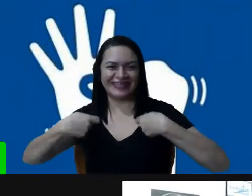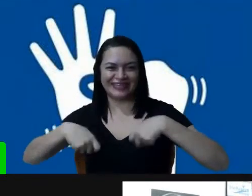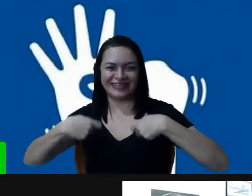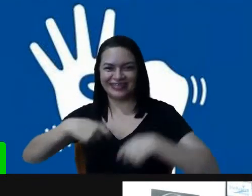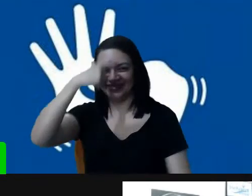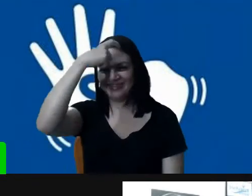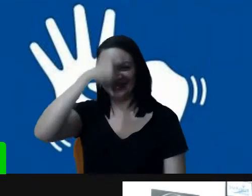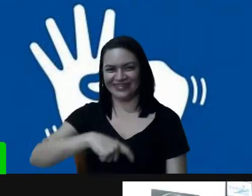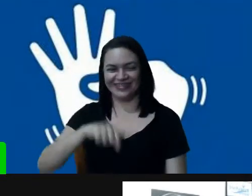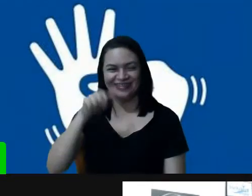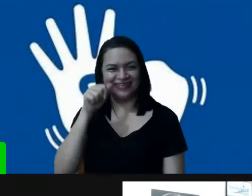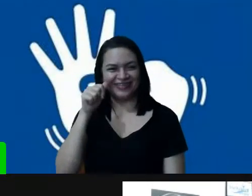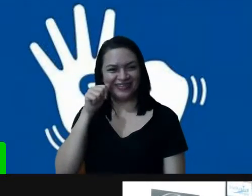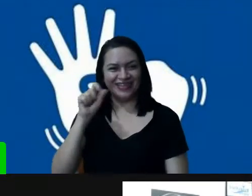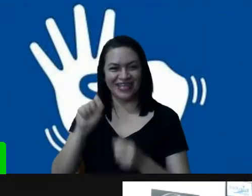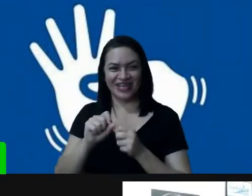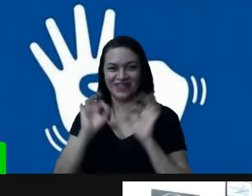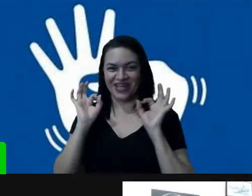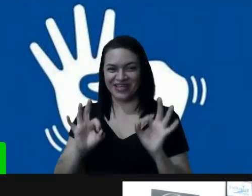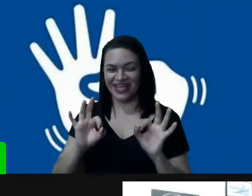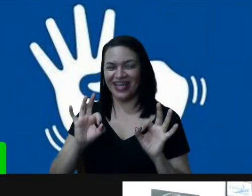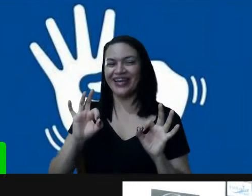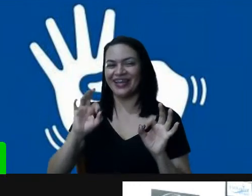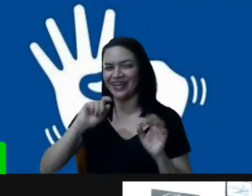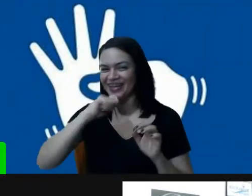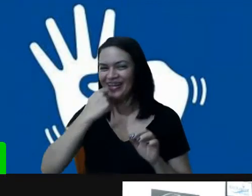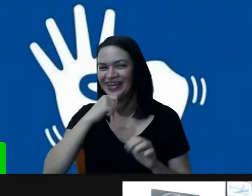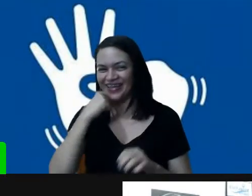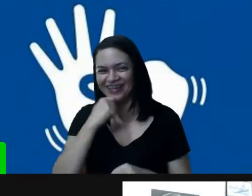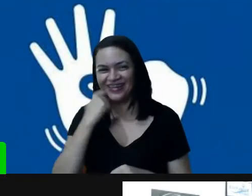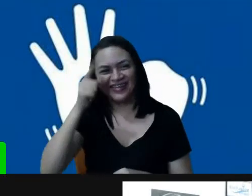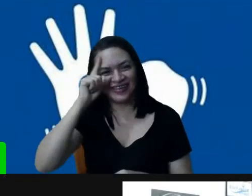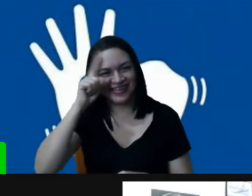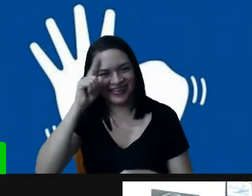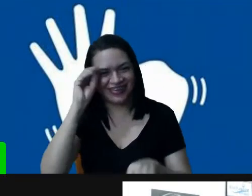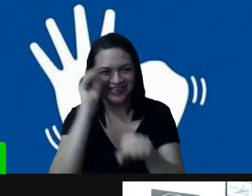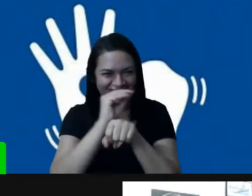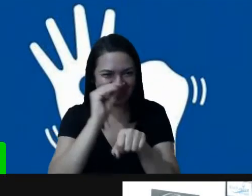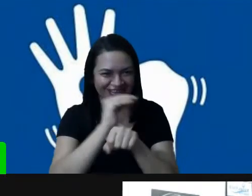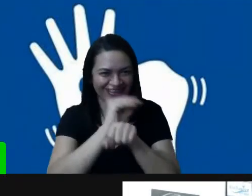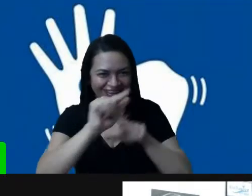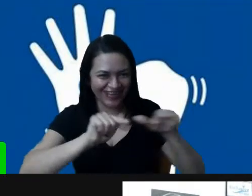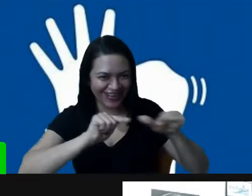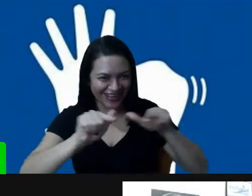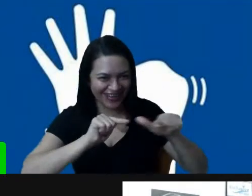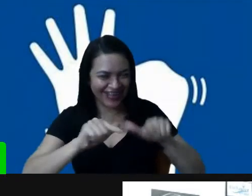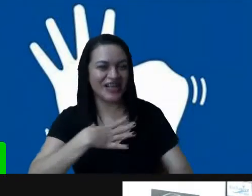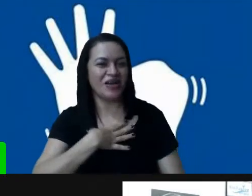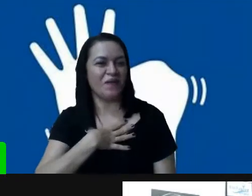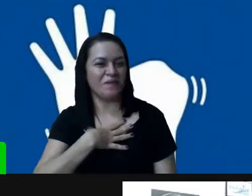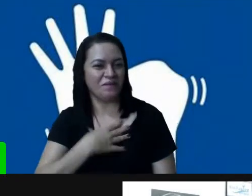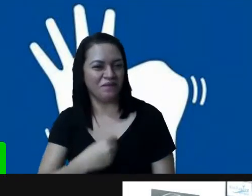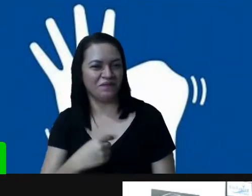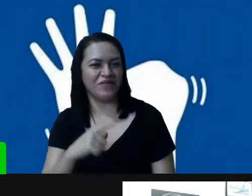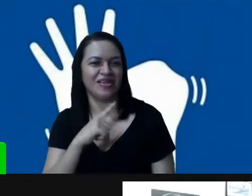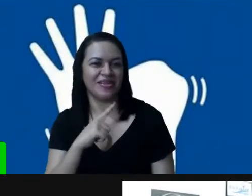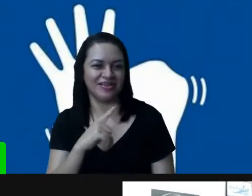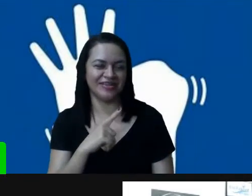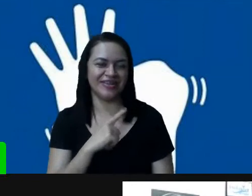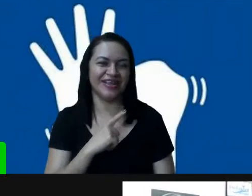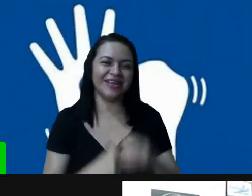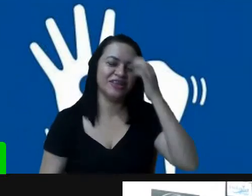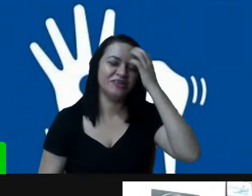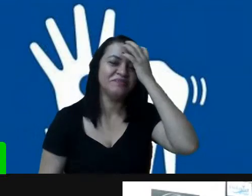não faz o pão de cada dia dele não cair na mesa. Tem filho para criar. Então, assim, o